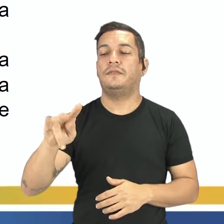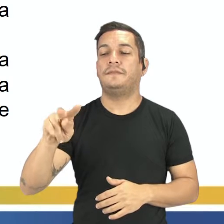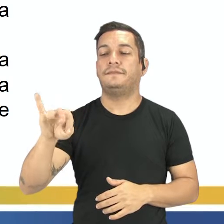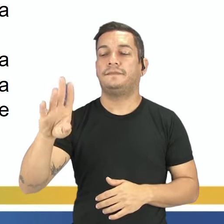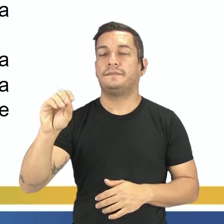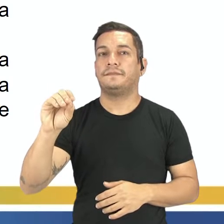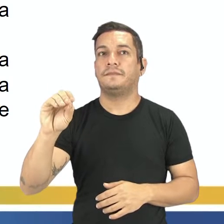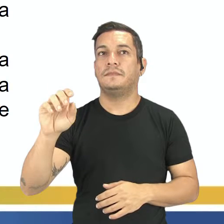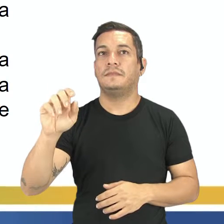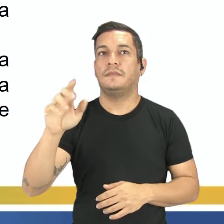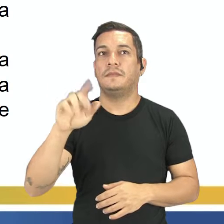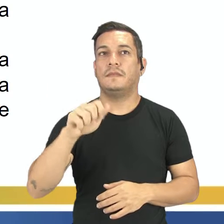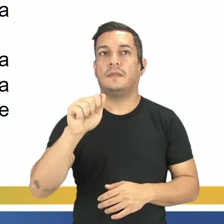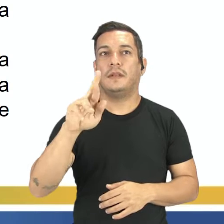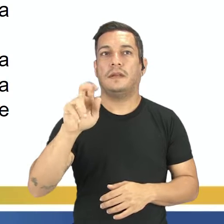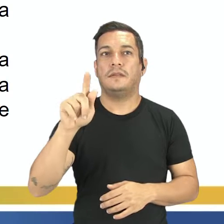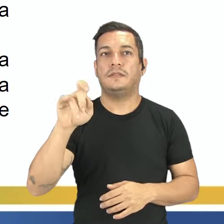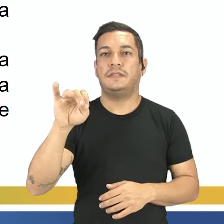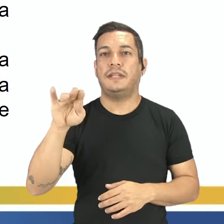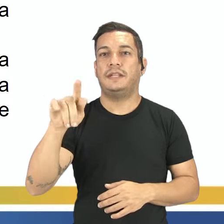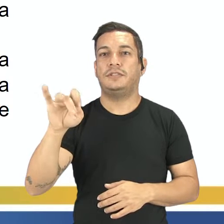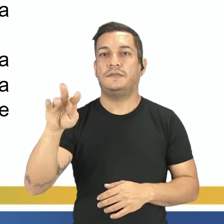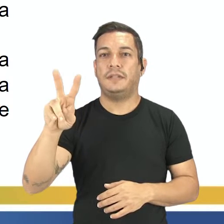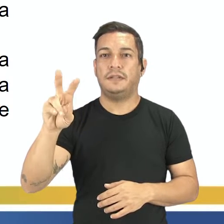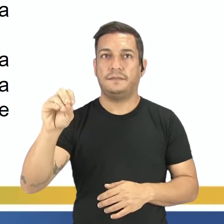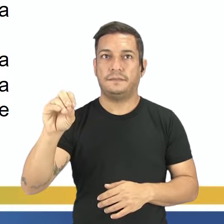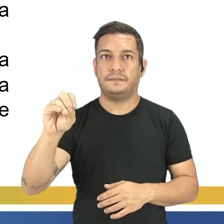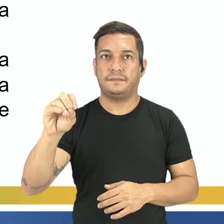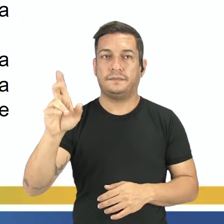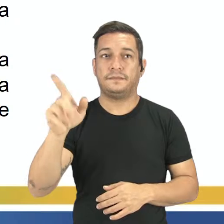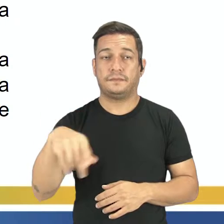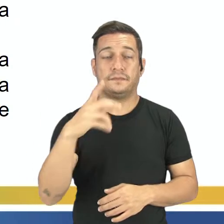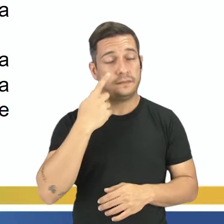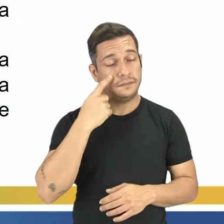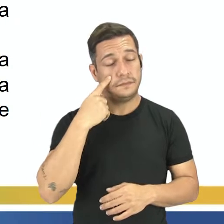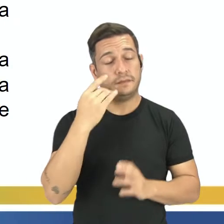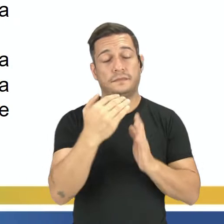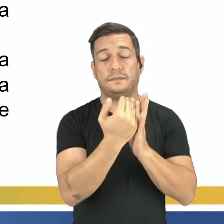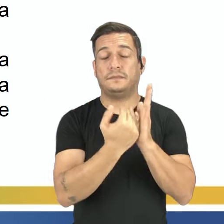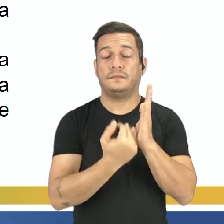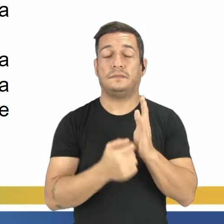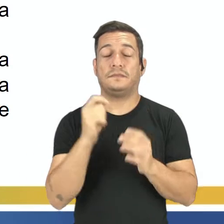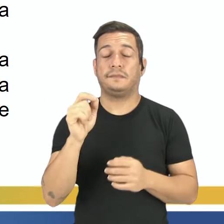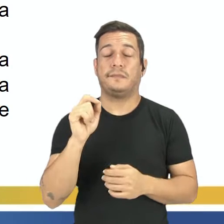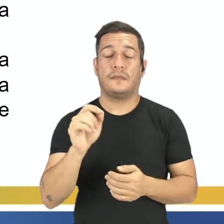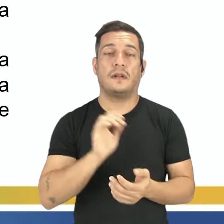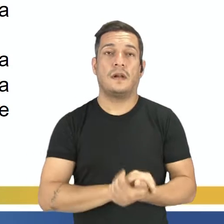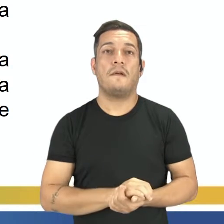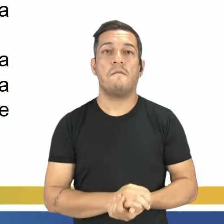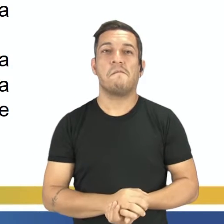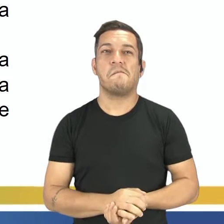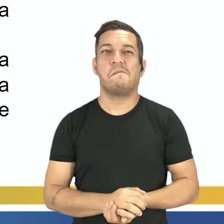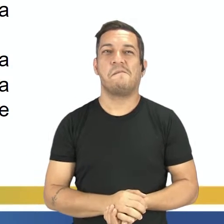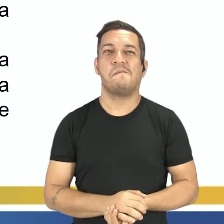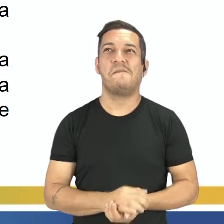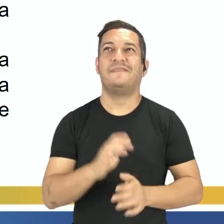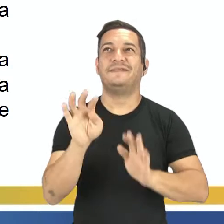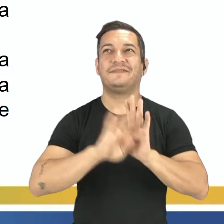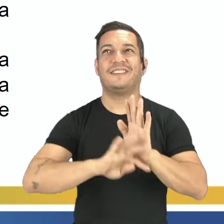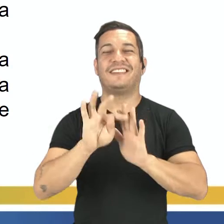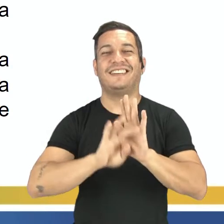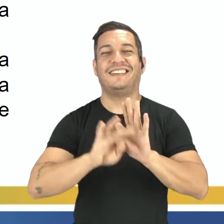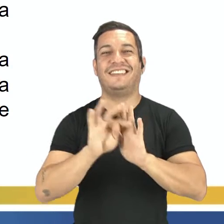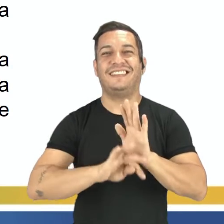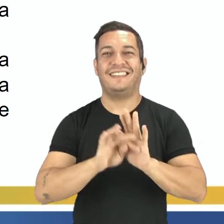aqui desses tópicos que eu coloquei para vocês, e eu vou comentando também no decorrer da explicação, tá? Então vamos lá, o texto